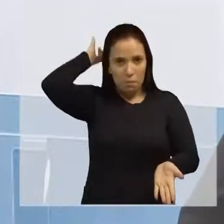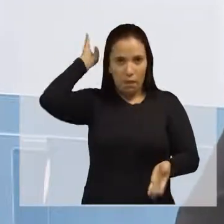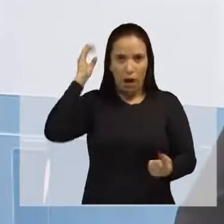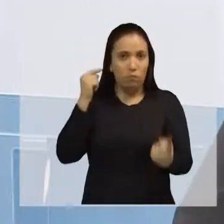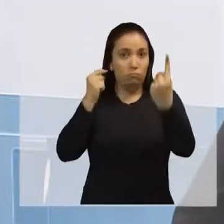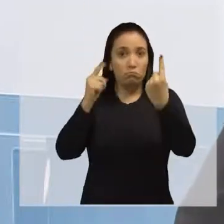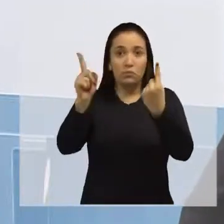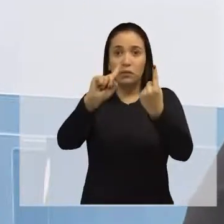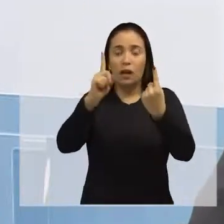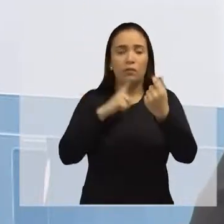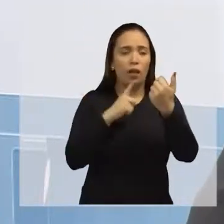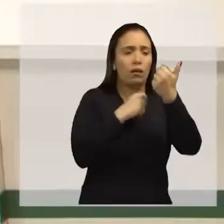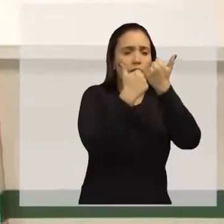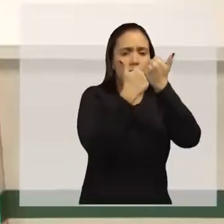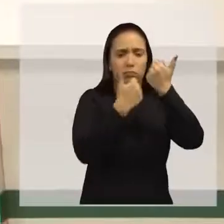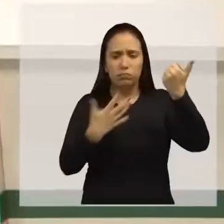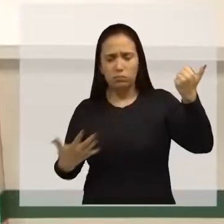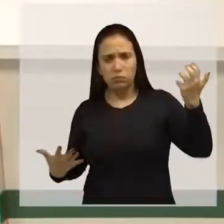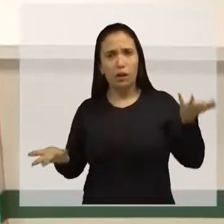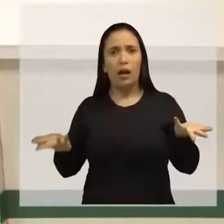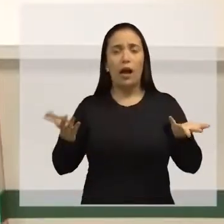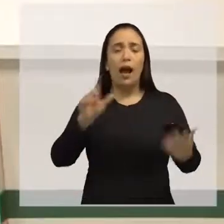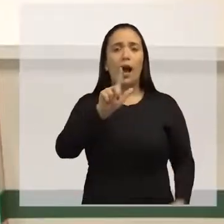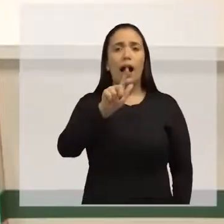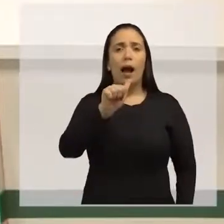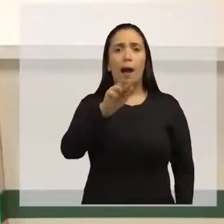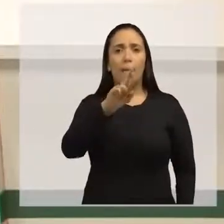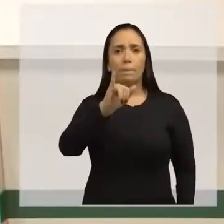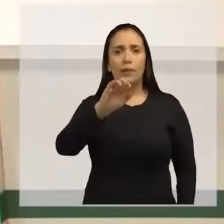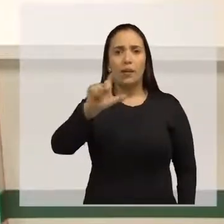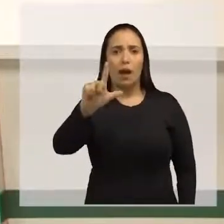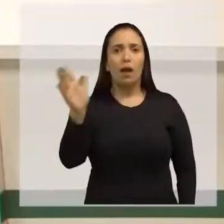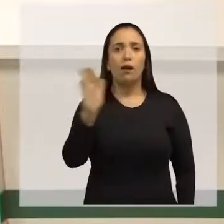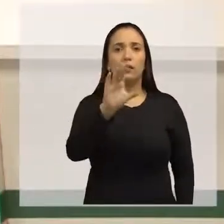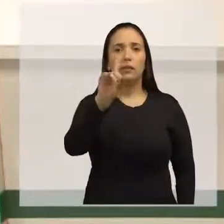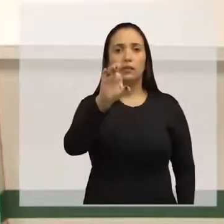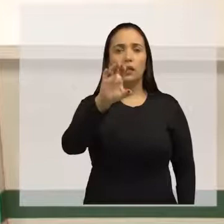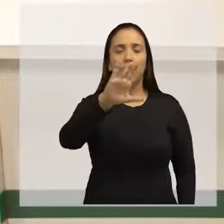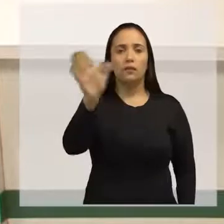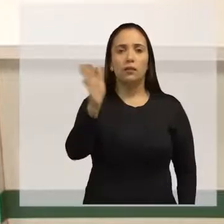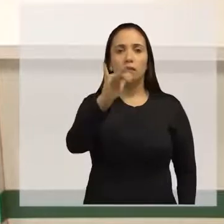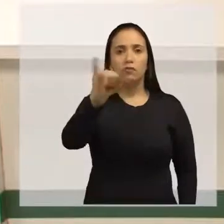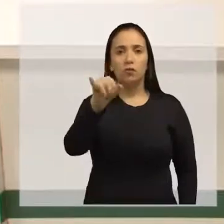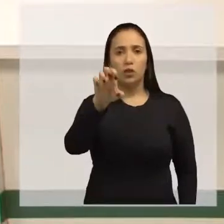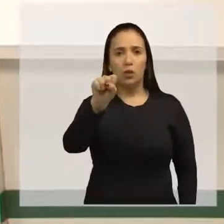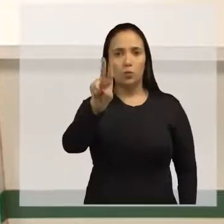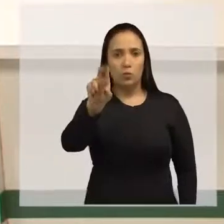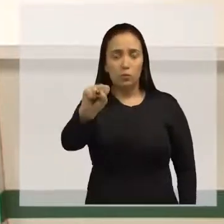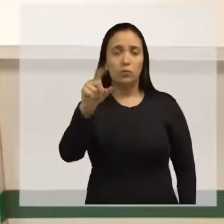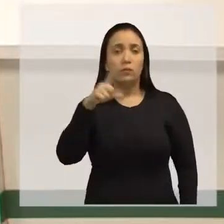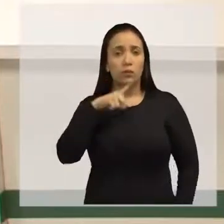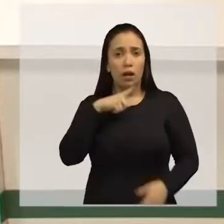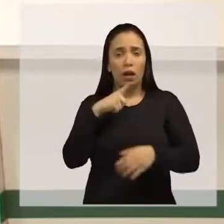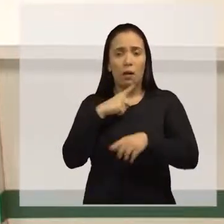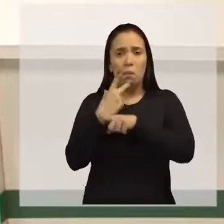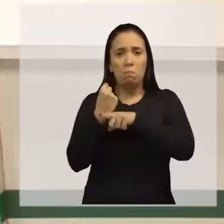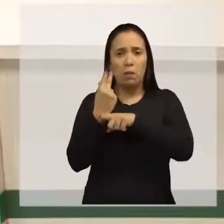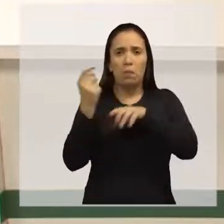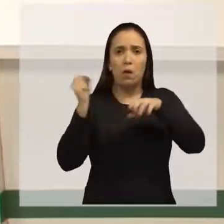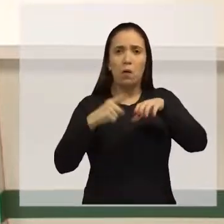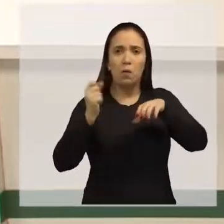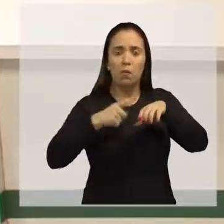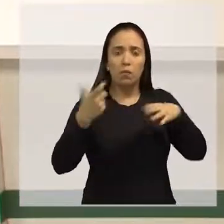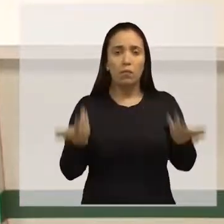de Jesus. O Gabriel de Jesus tem mais gol do que o Neymar. Nós temos um conjunto. Nas eliminatórias. O Felipe Coutinho é um